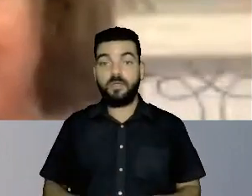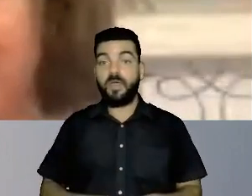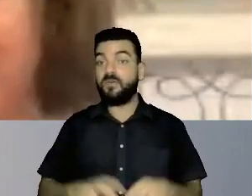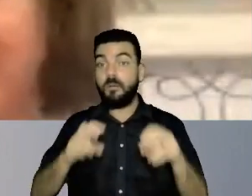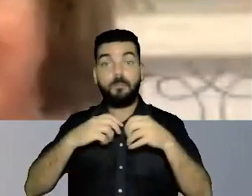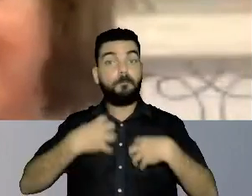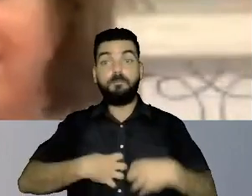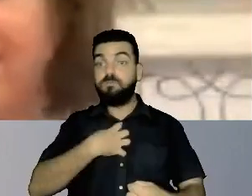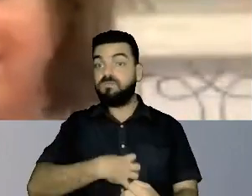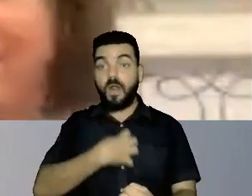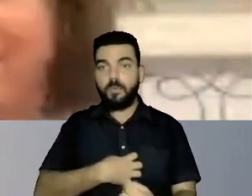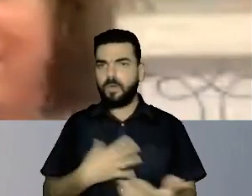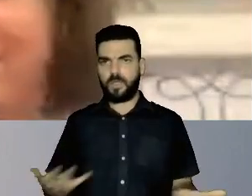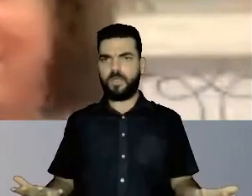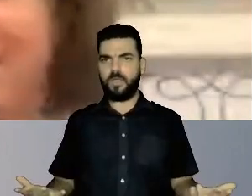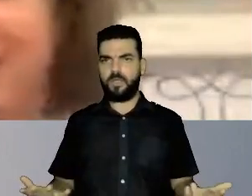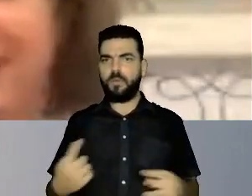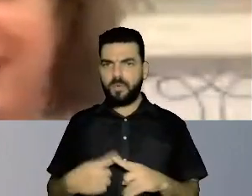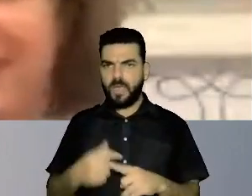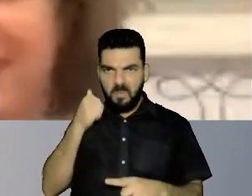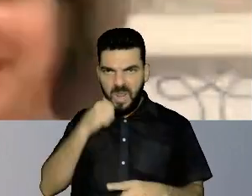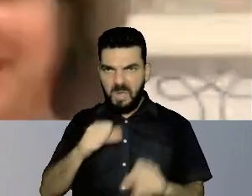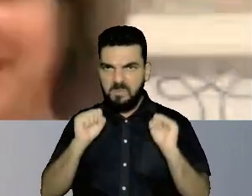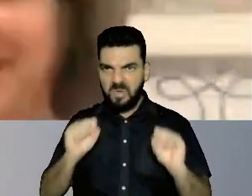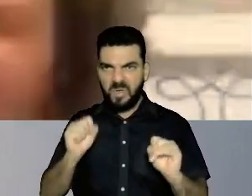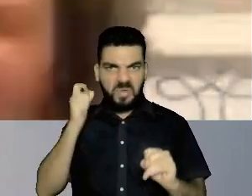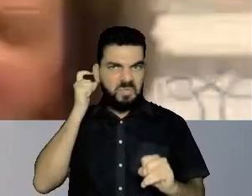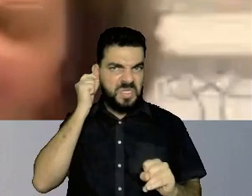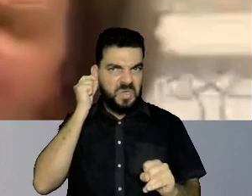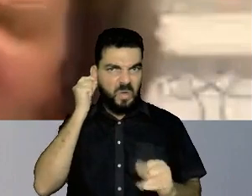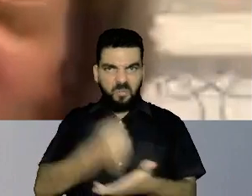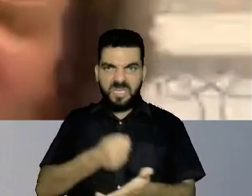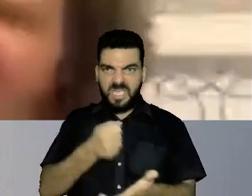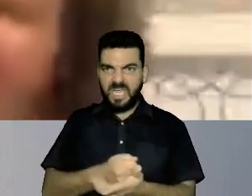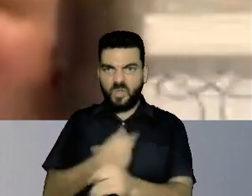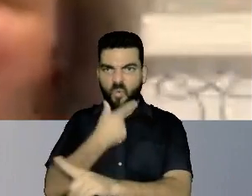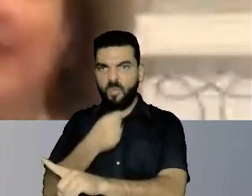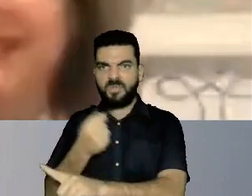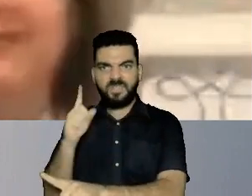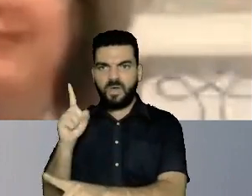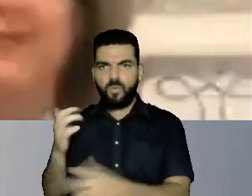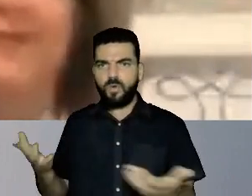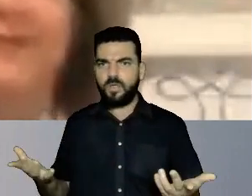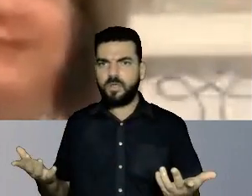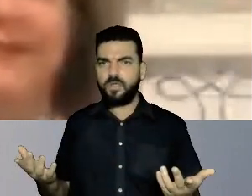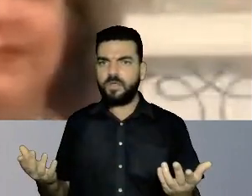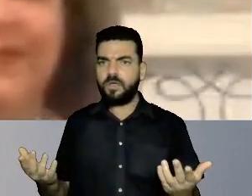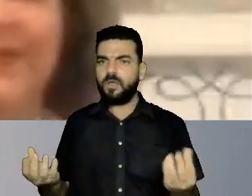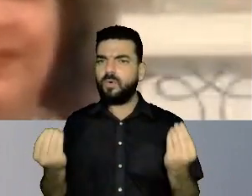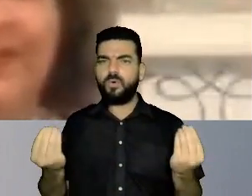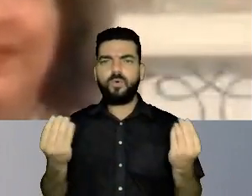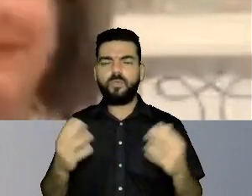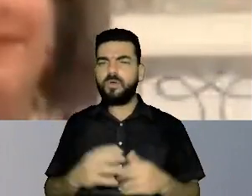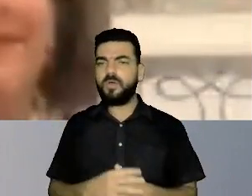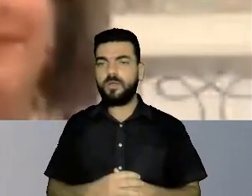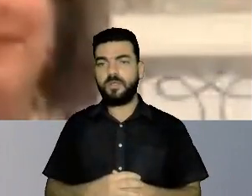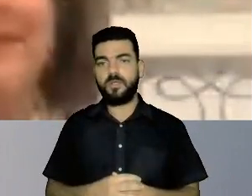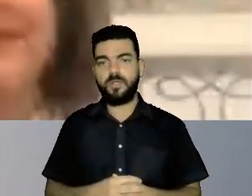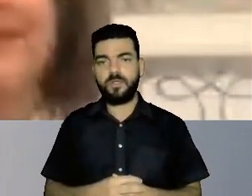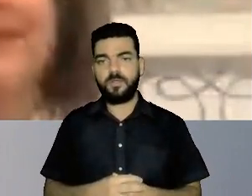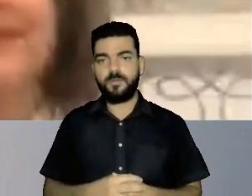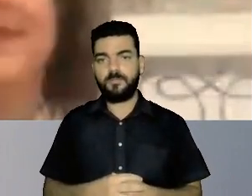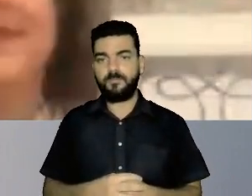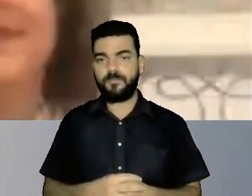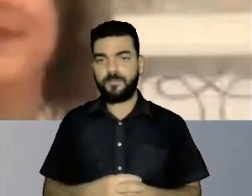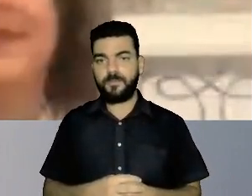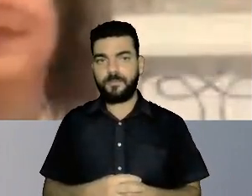físicas. Concordei, mas lembrei que o mesmo se aplicaria às meninas. Causei uma grande discussão. As